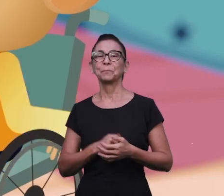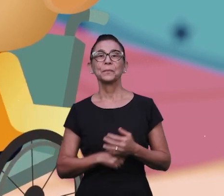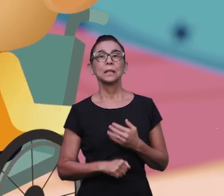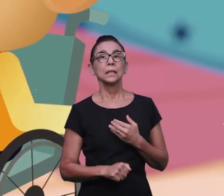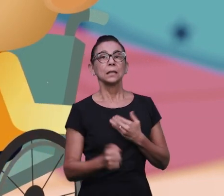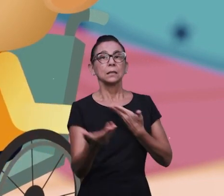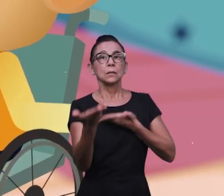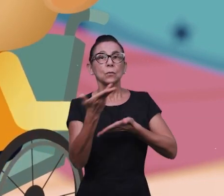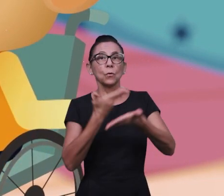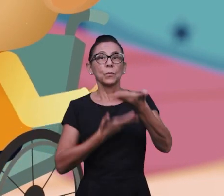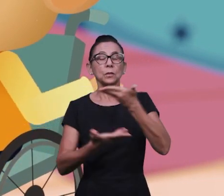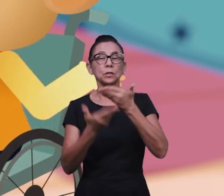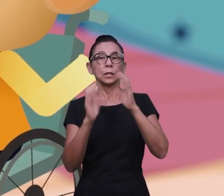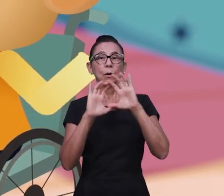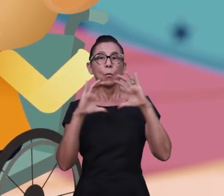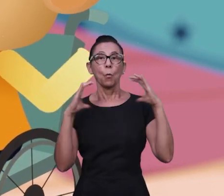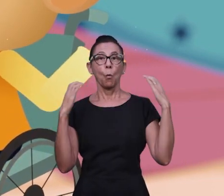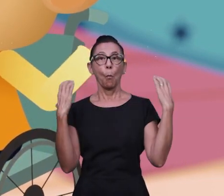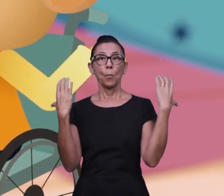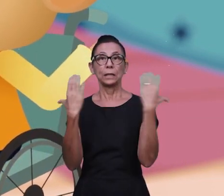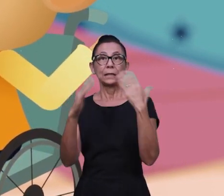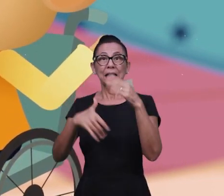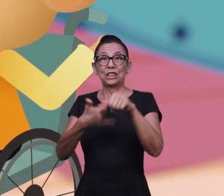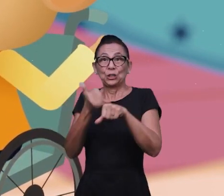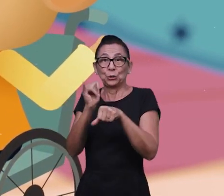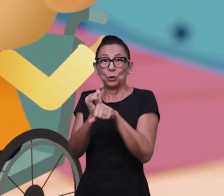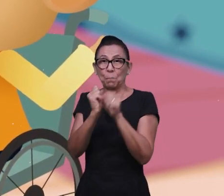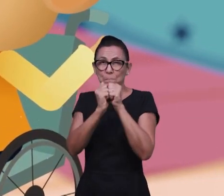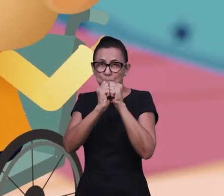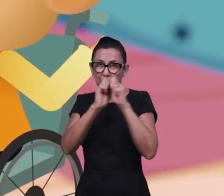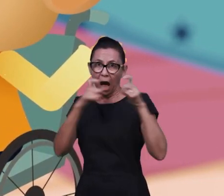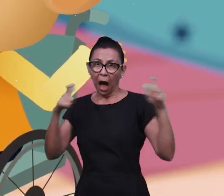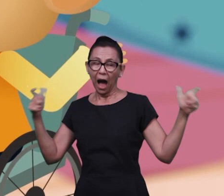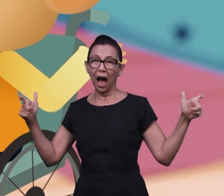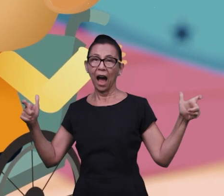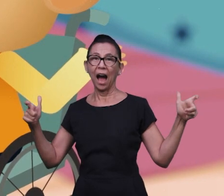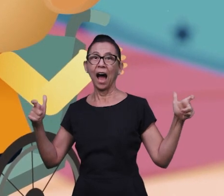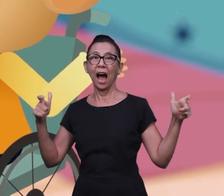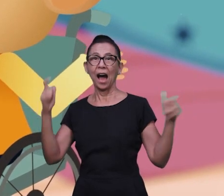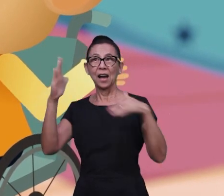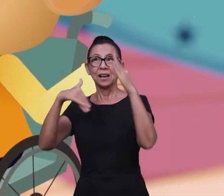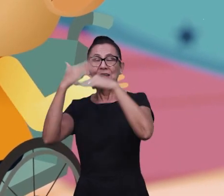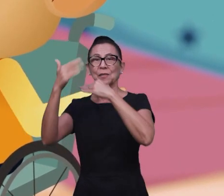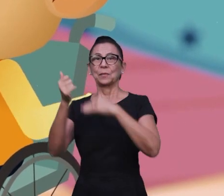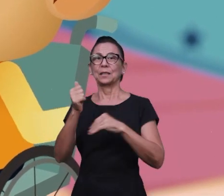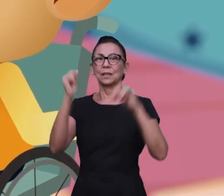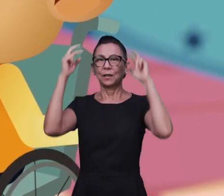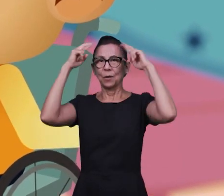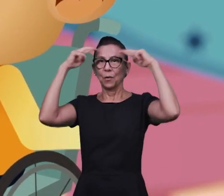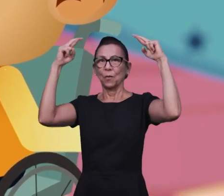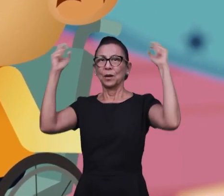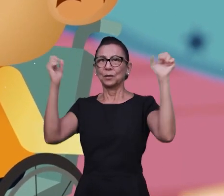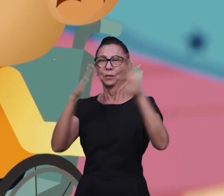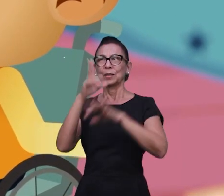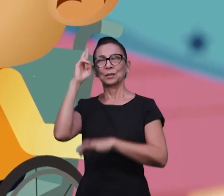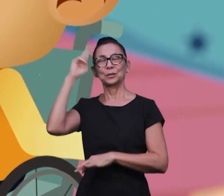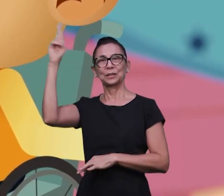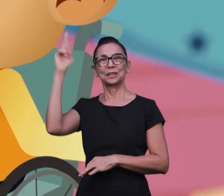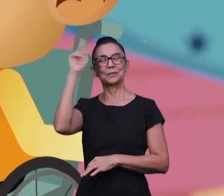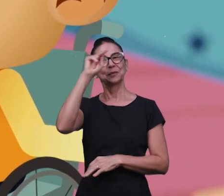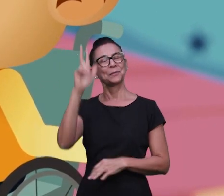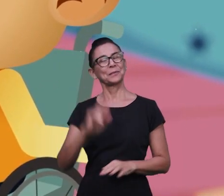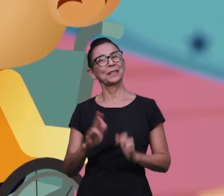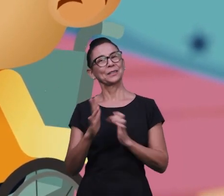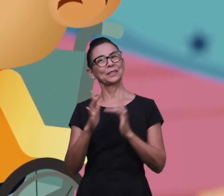nossa comunidade no YouTube vai ficar cada dia maior e mais forte, para a honra e glória do Senhor. Amém, Guga. A